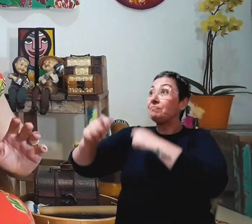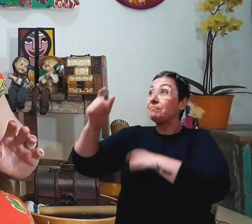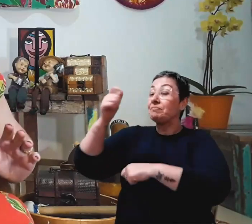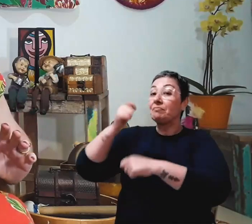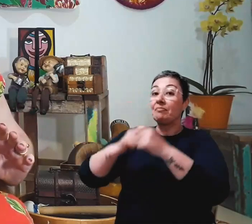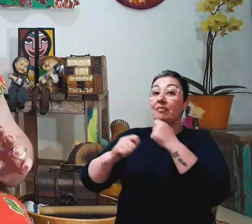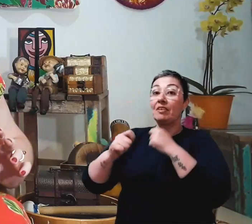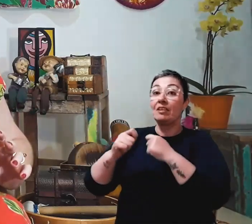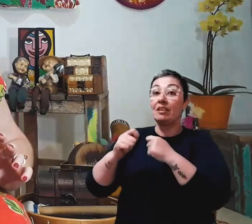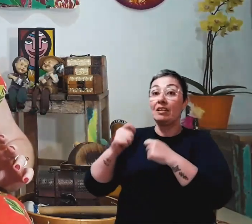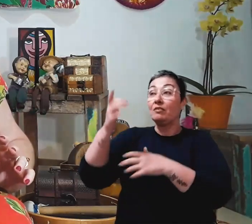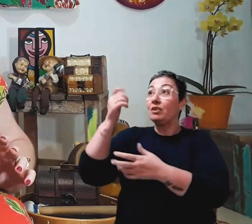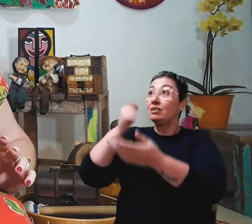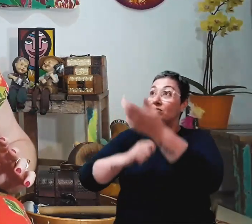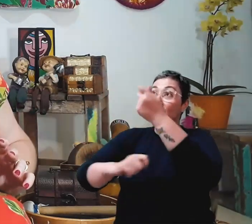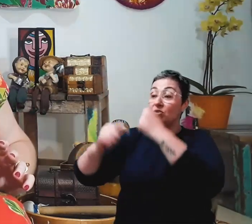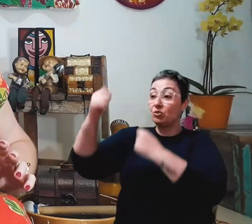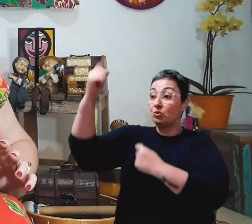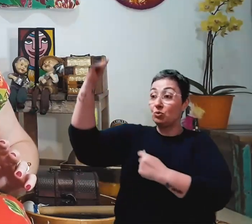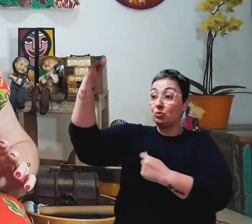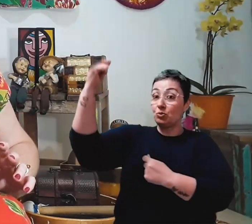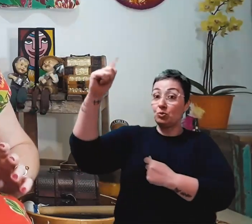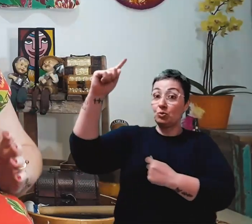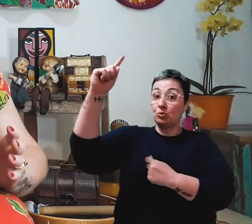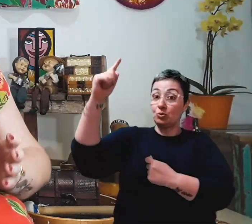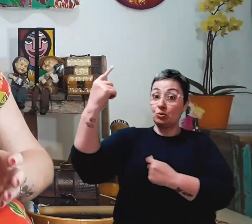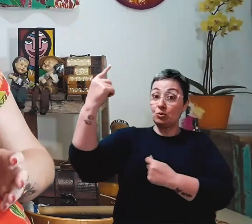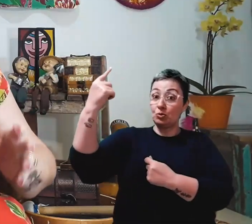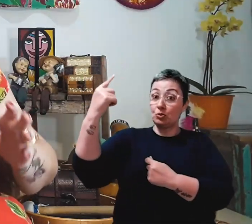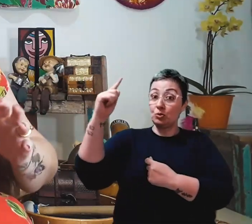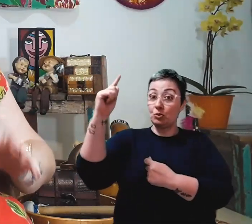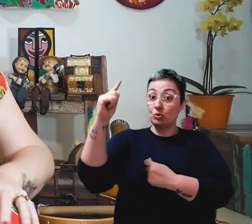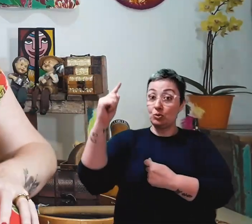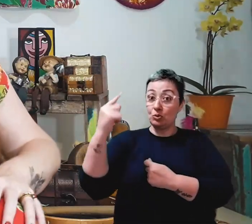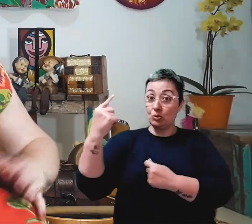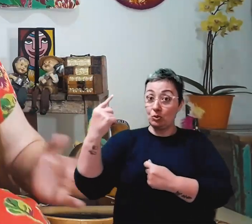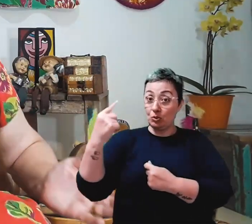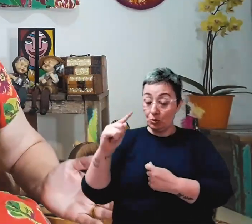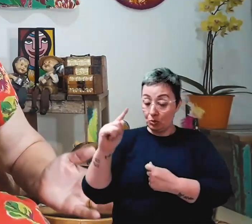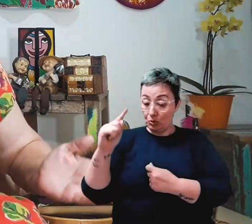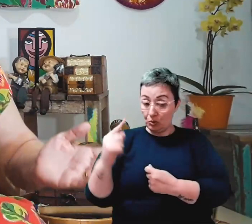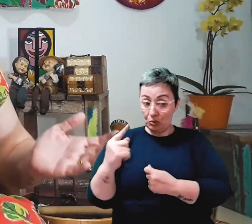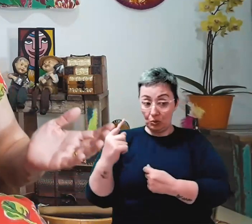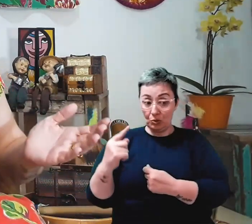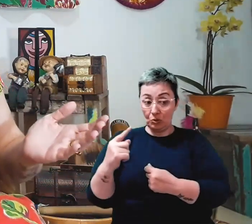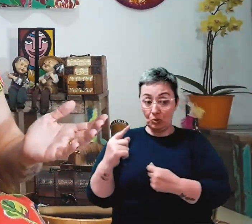e a pipa foi descendo, indo ao encontro da criança e ela...